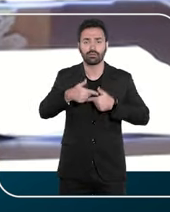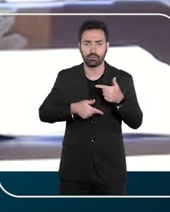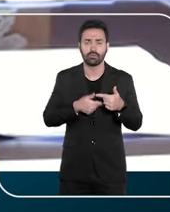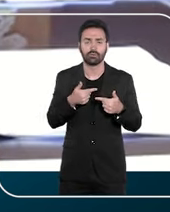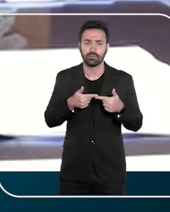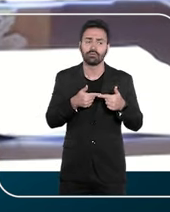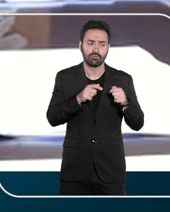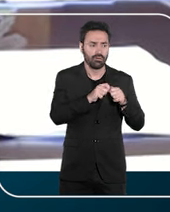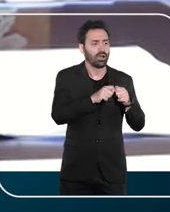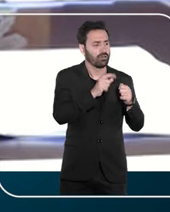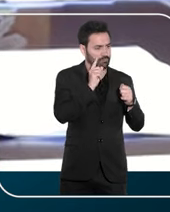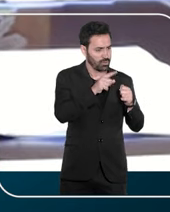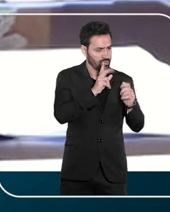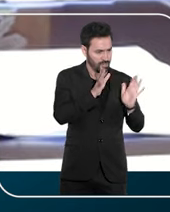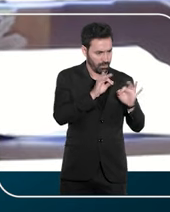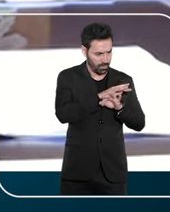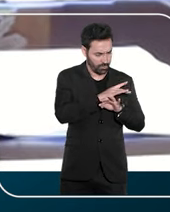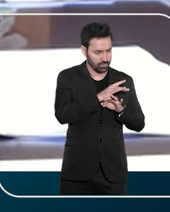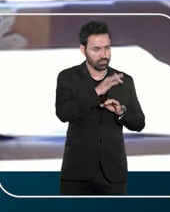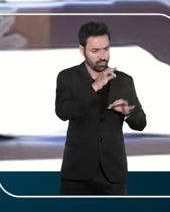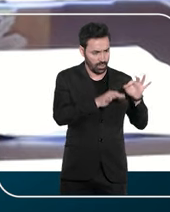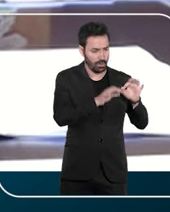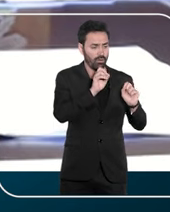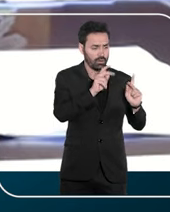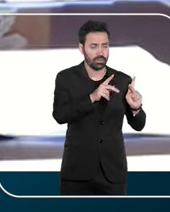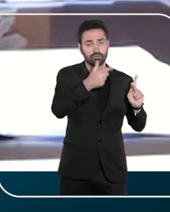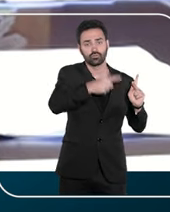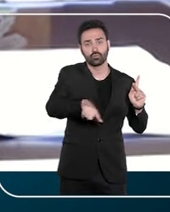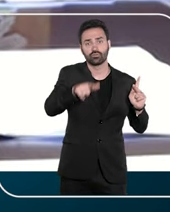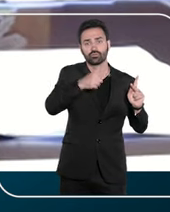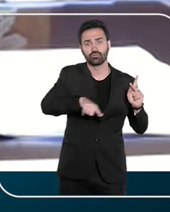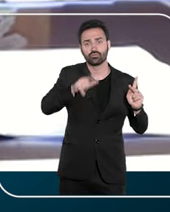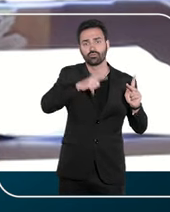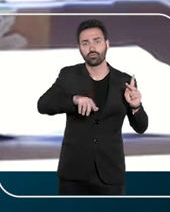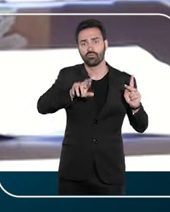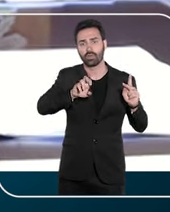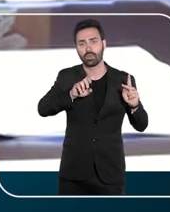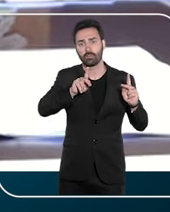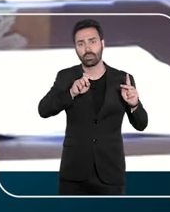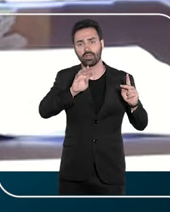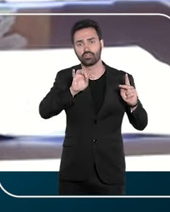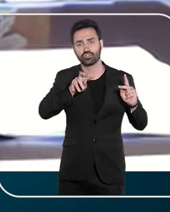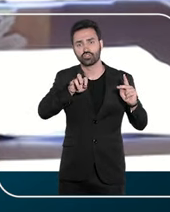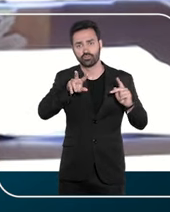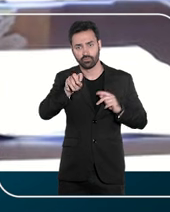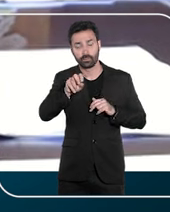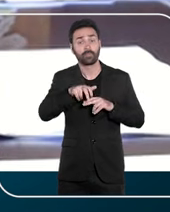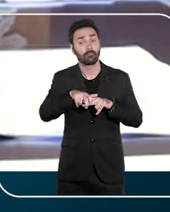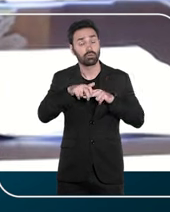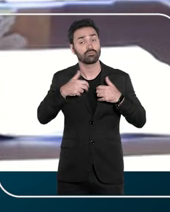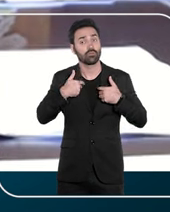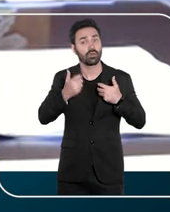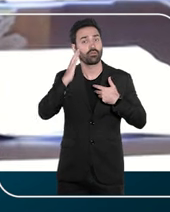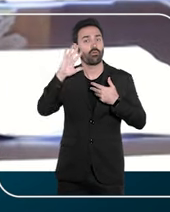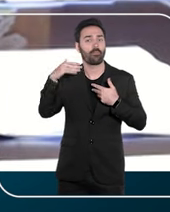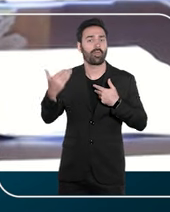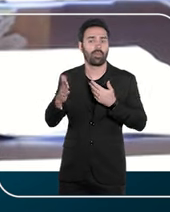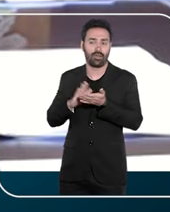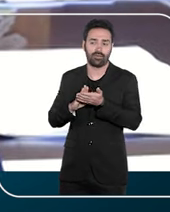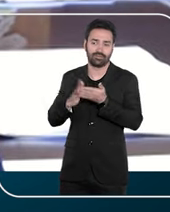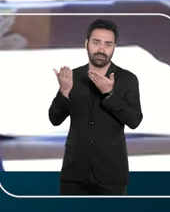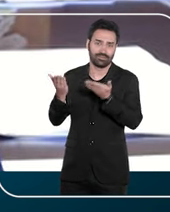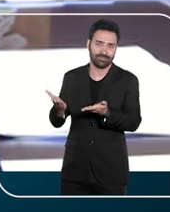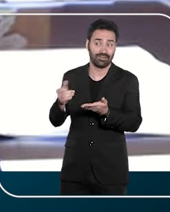eminentemente social e jurídica. E a ele, então, nesse momento, eu rendo as minhas homenagens, porque ele foi a grande